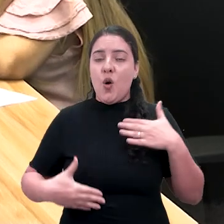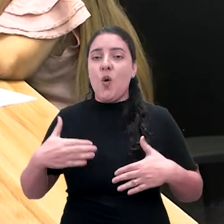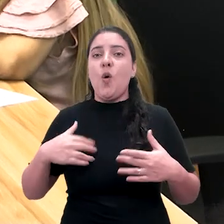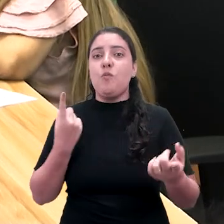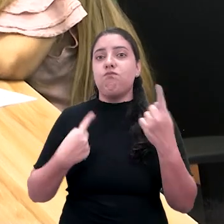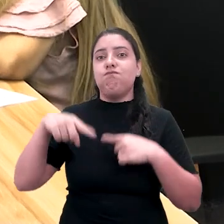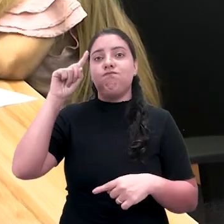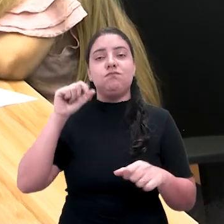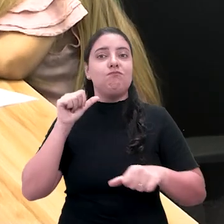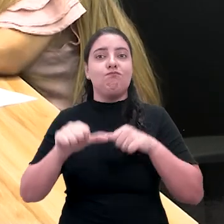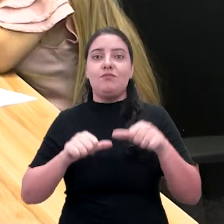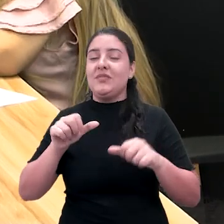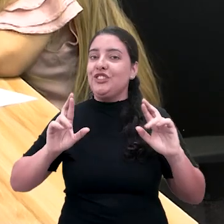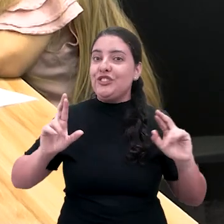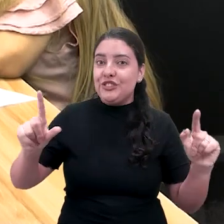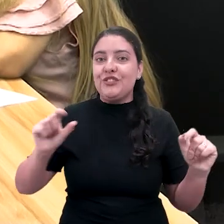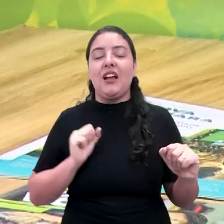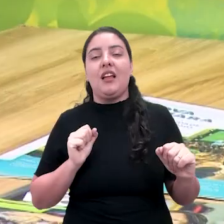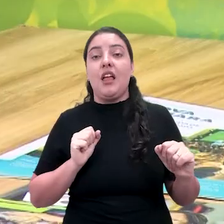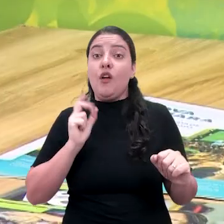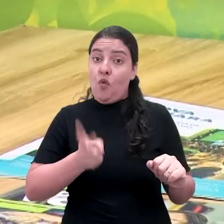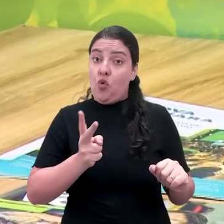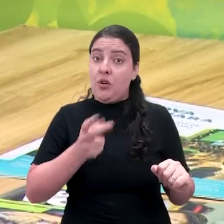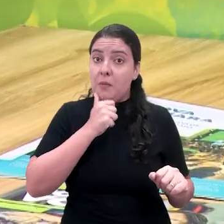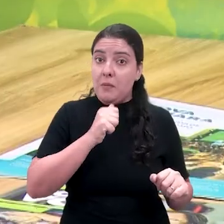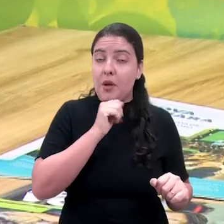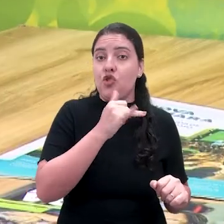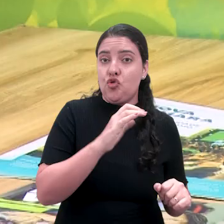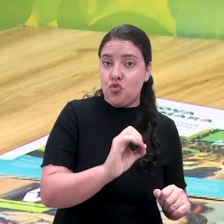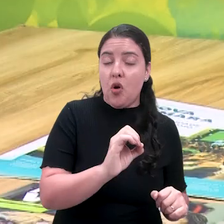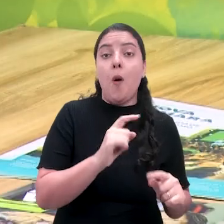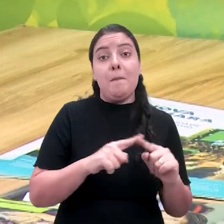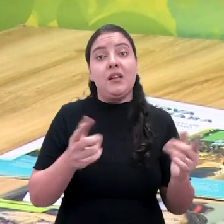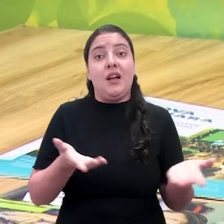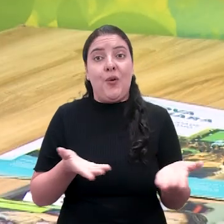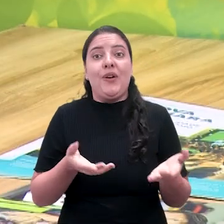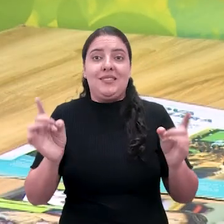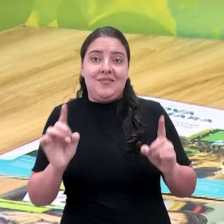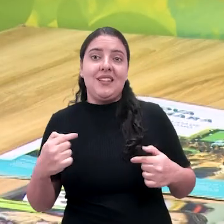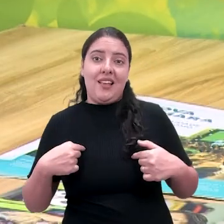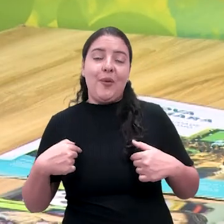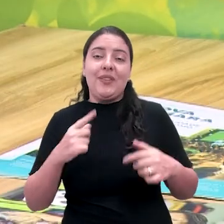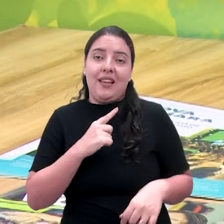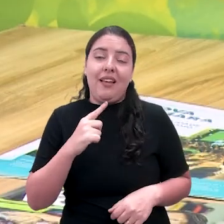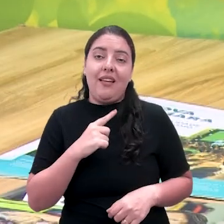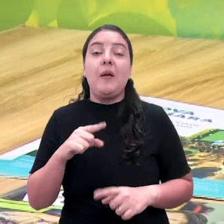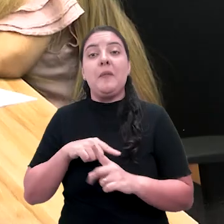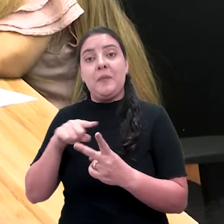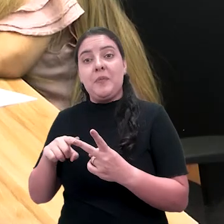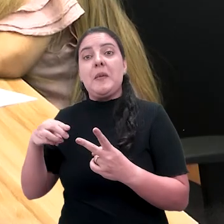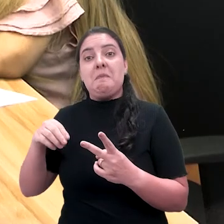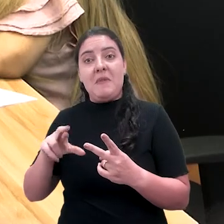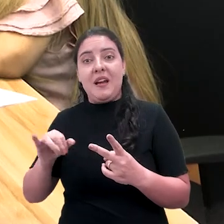diferente agora, né? Uma mãe diferente. Continuar sendo mãe do João Arthur como pessoa com deficiência. Sim. E ser a mãe da Maria